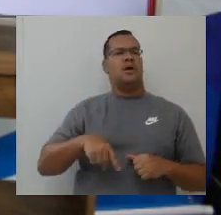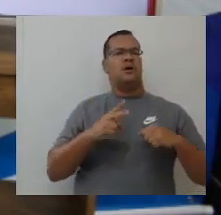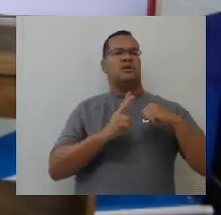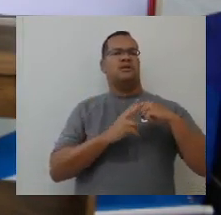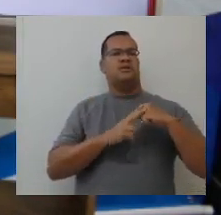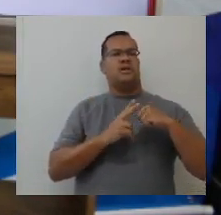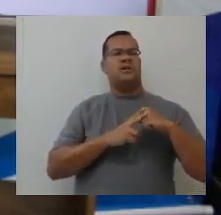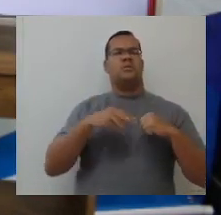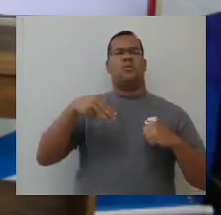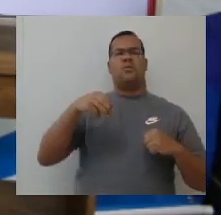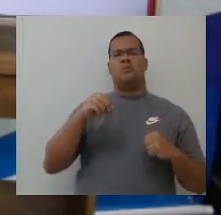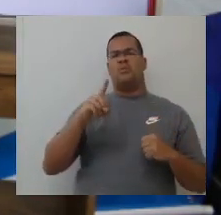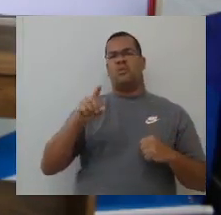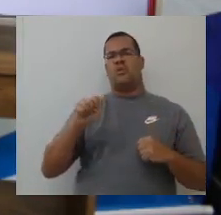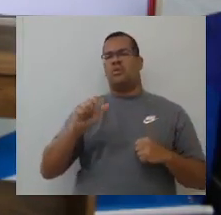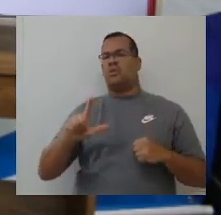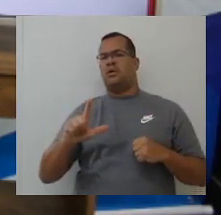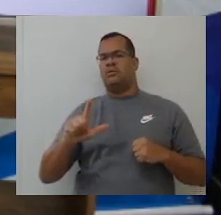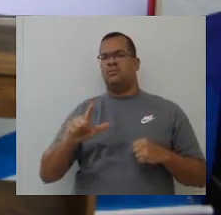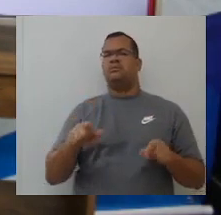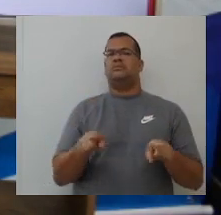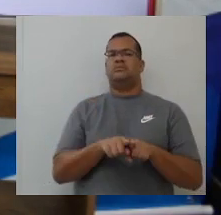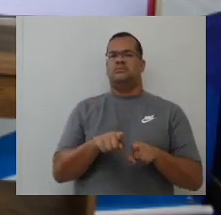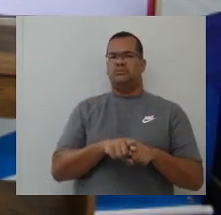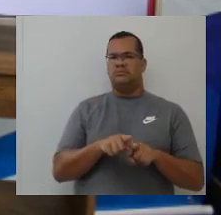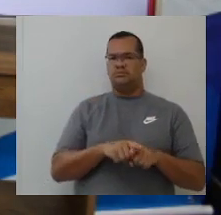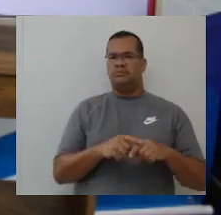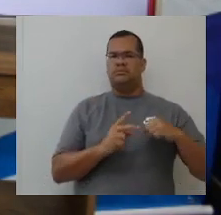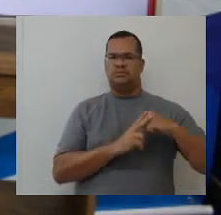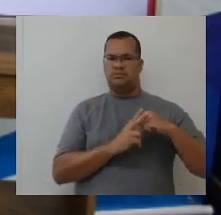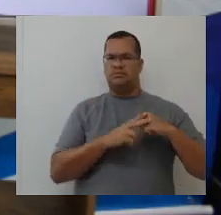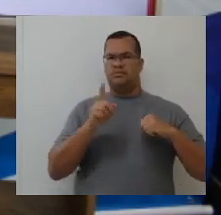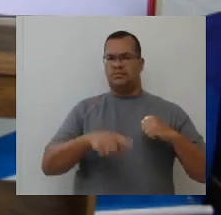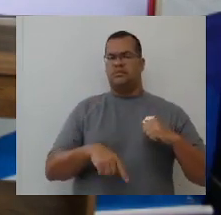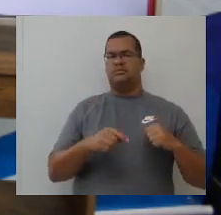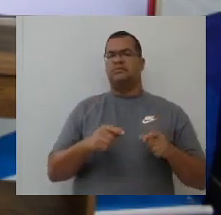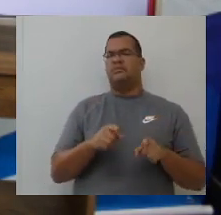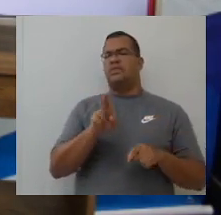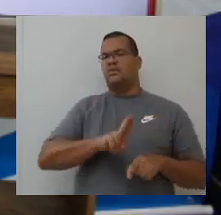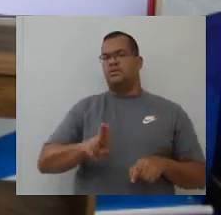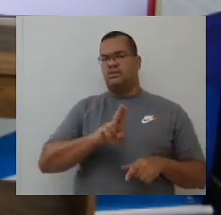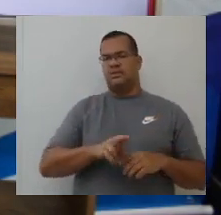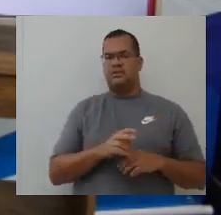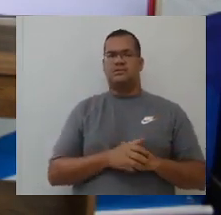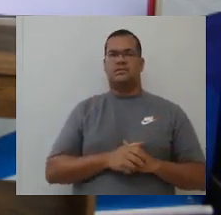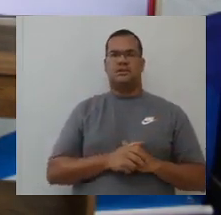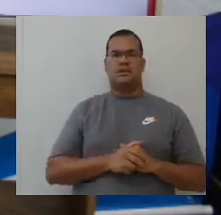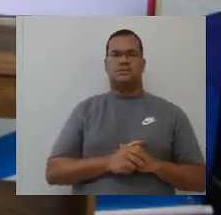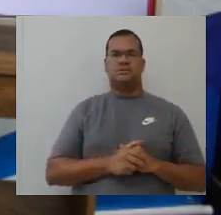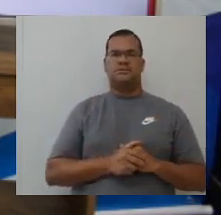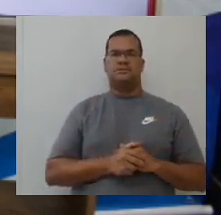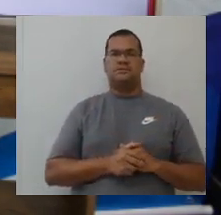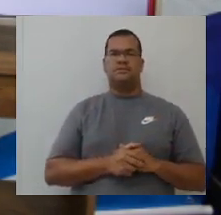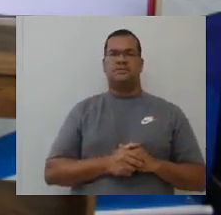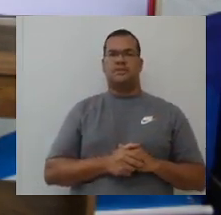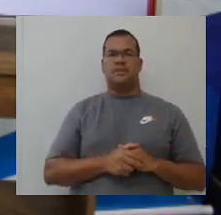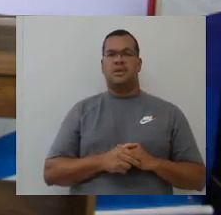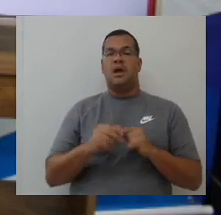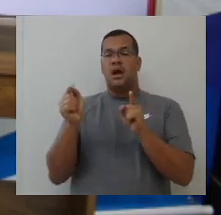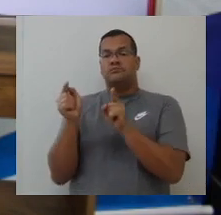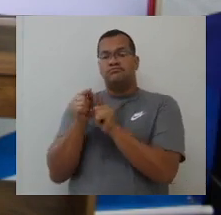modais que também é considerado como verbo auxiliar. No imperativo, esse will vai ser utilizado, tá? As question